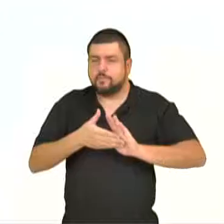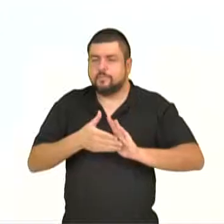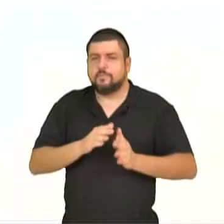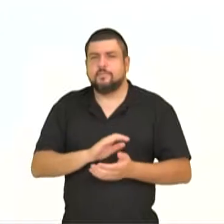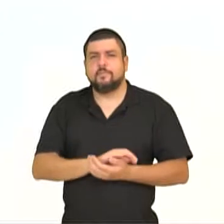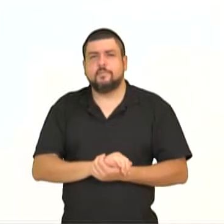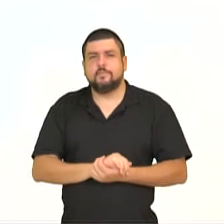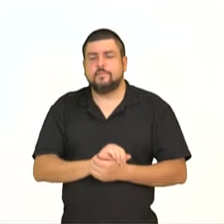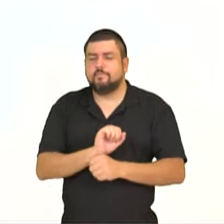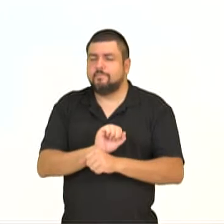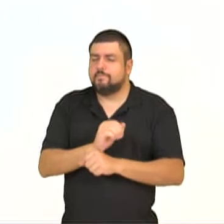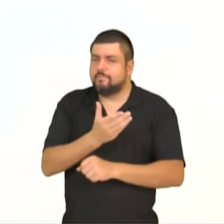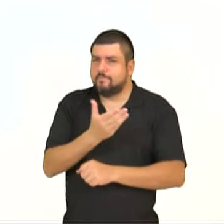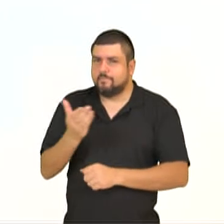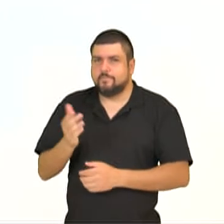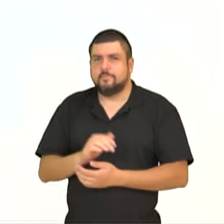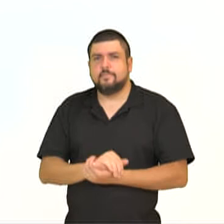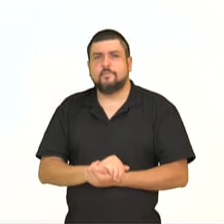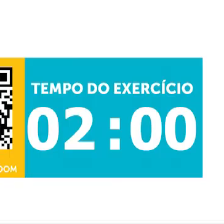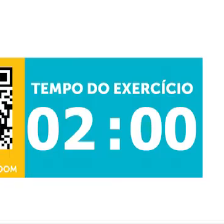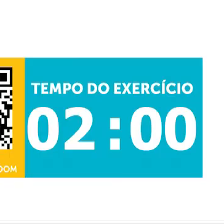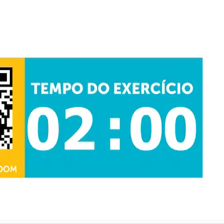possibilidades. Aguardo vocês.